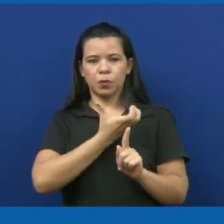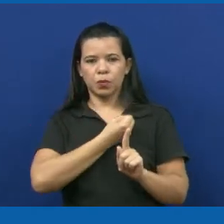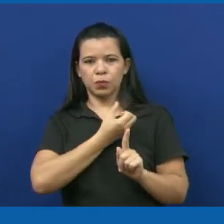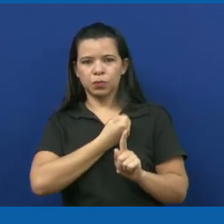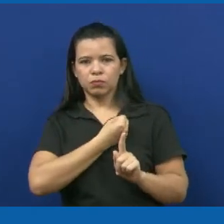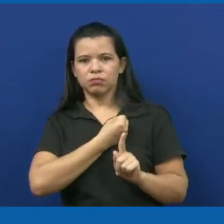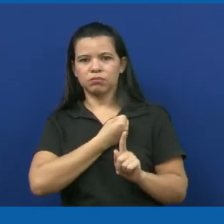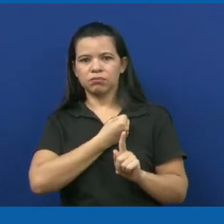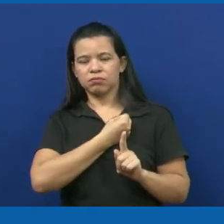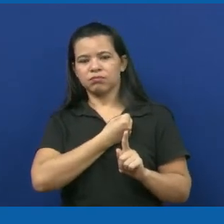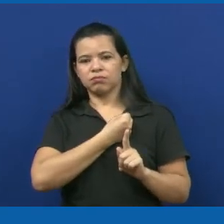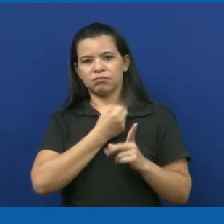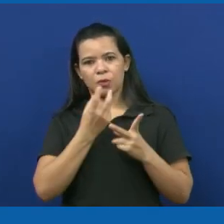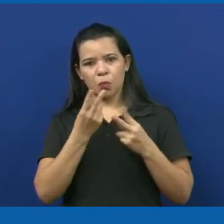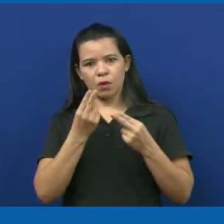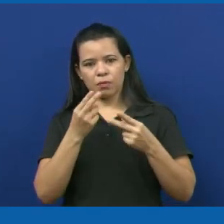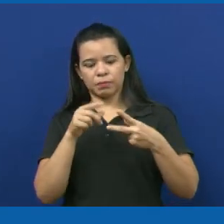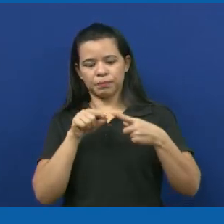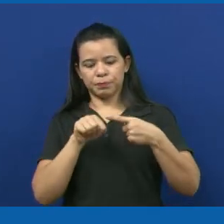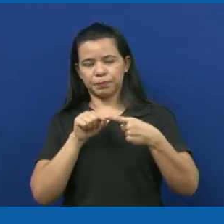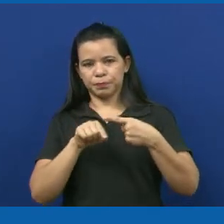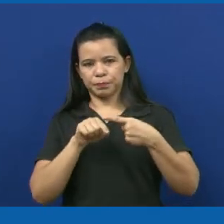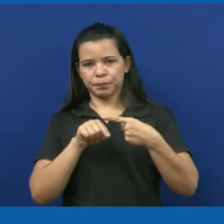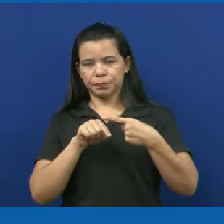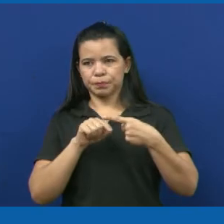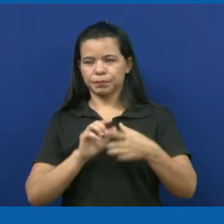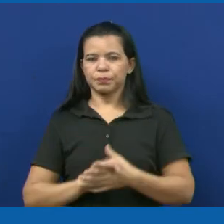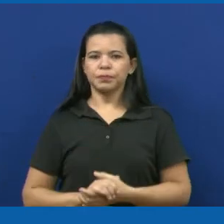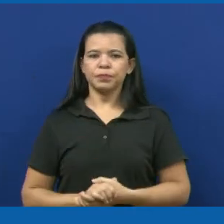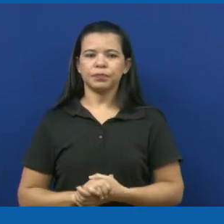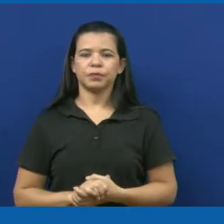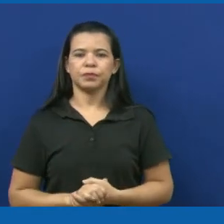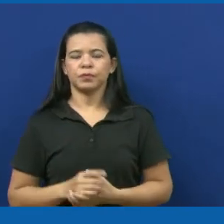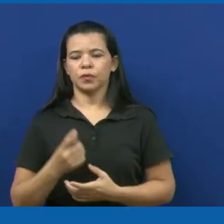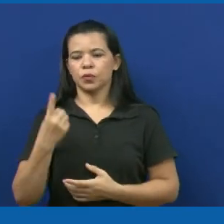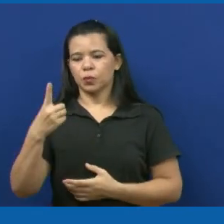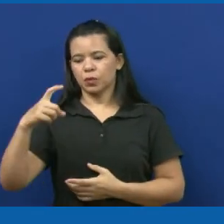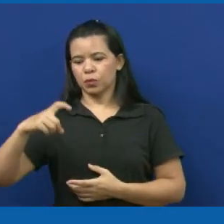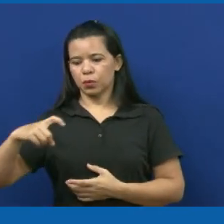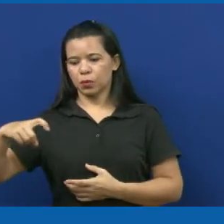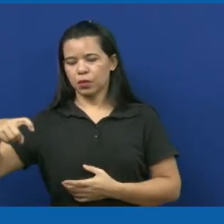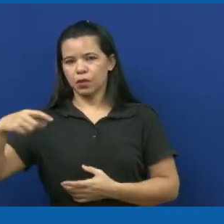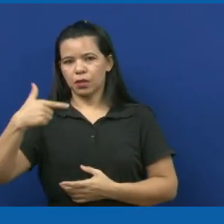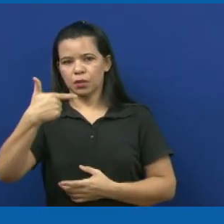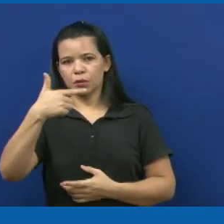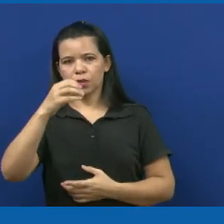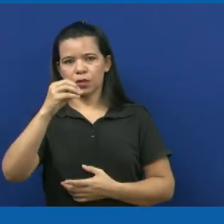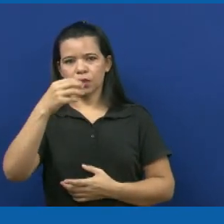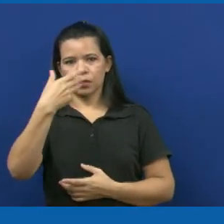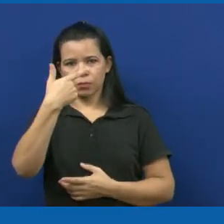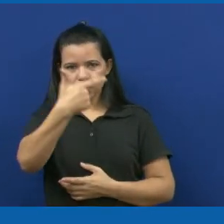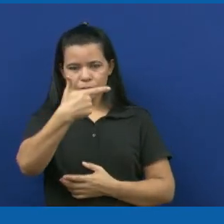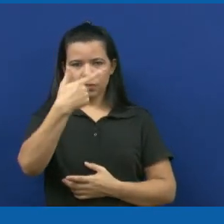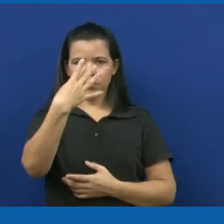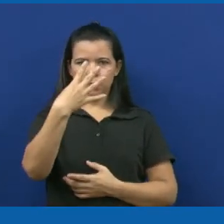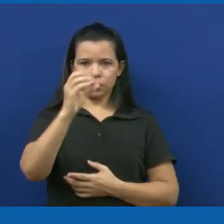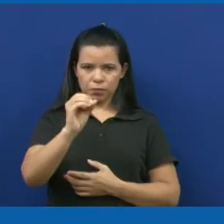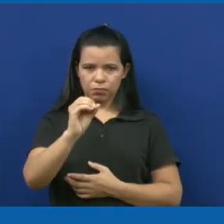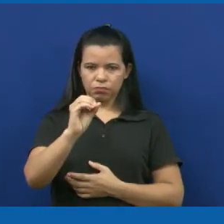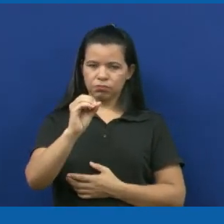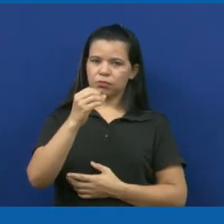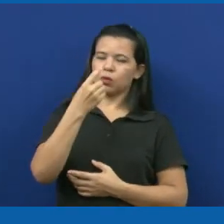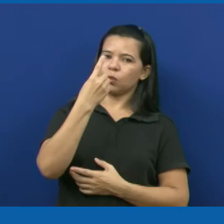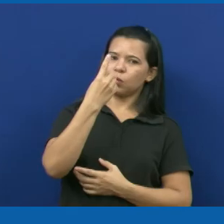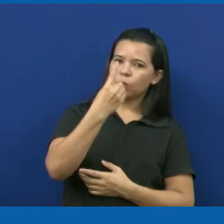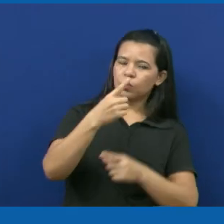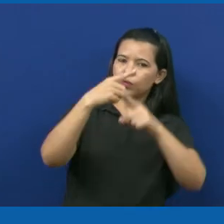mesmo produto. Perceba, para uma torneira, 240 minutos. 1 multiplicado por 240